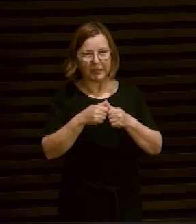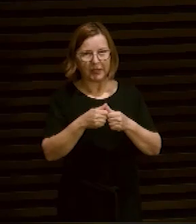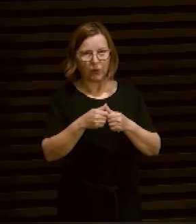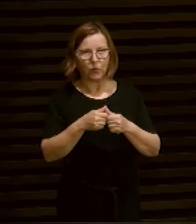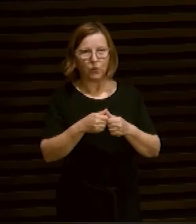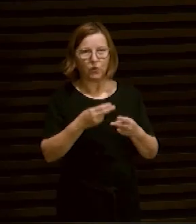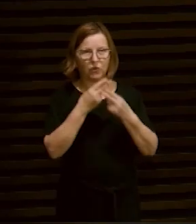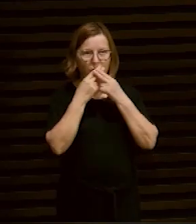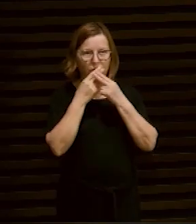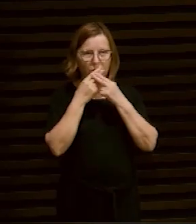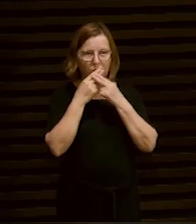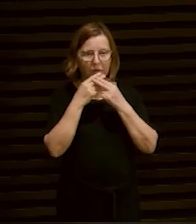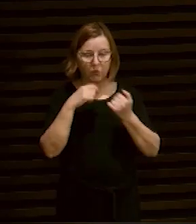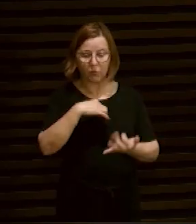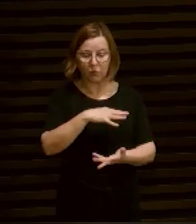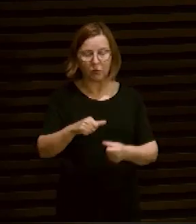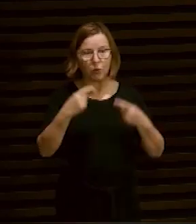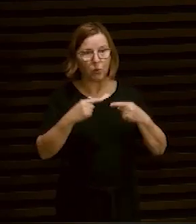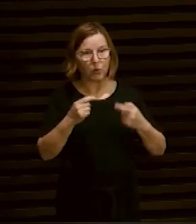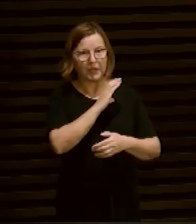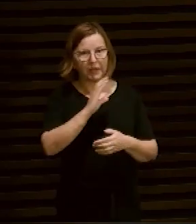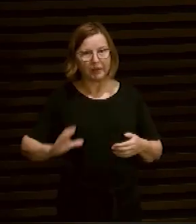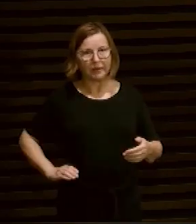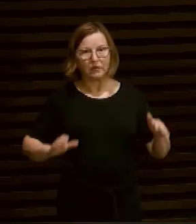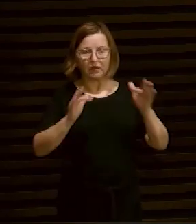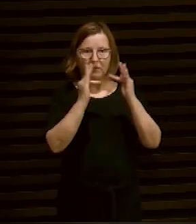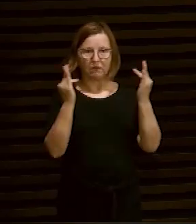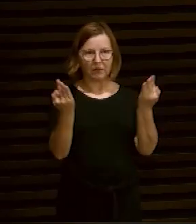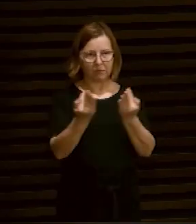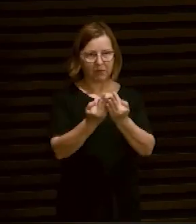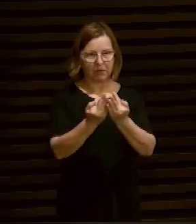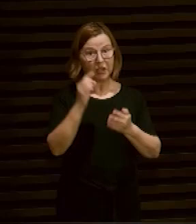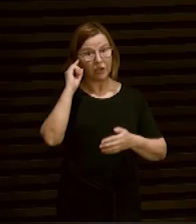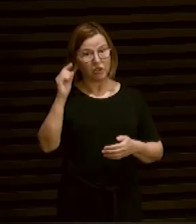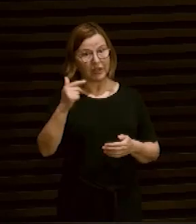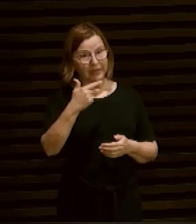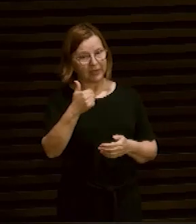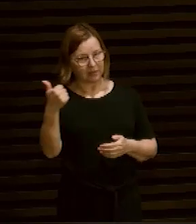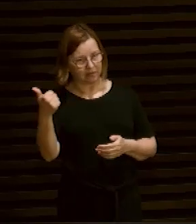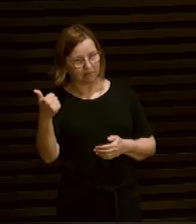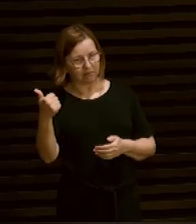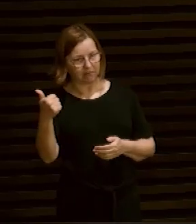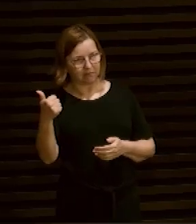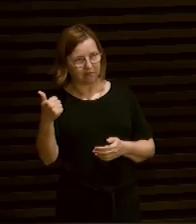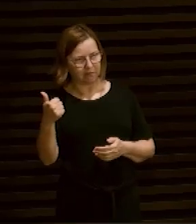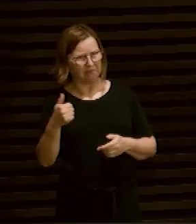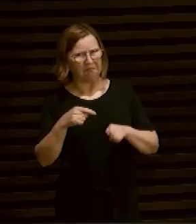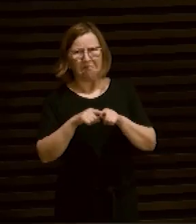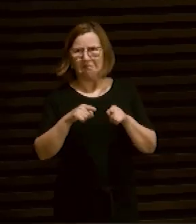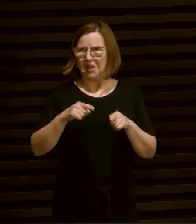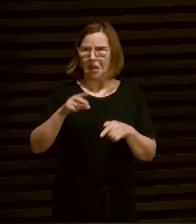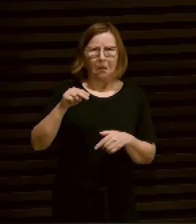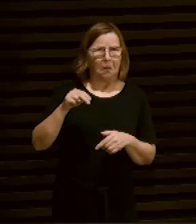contra Cristo e a família. Dia 31. Ah, mas eu nunca ouvi falar nisso. Você